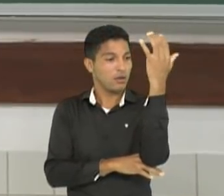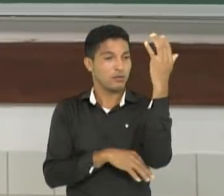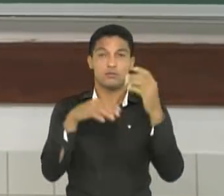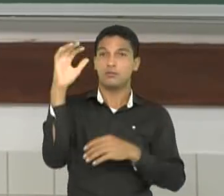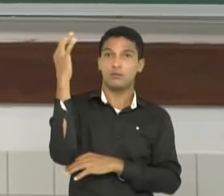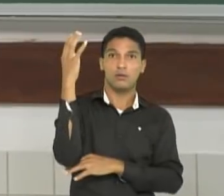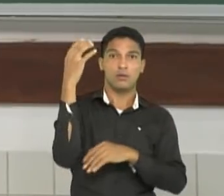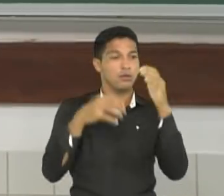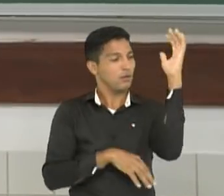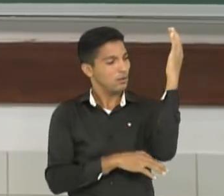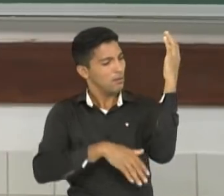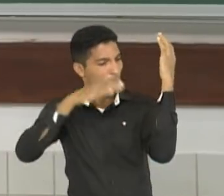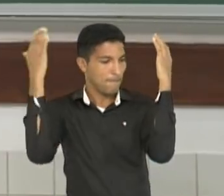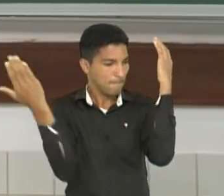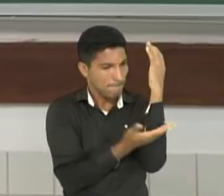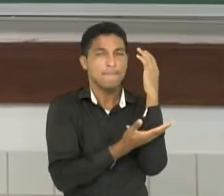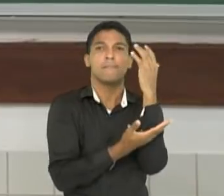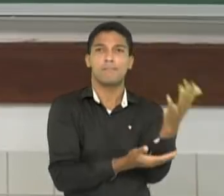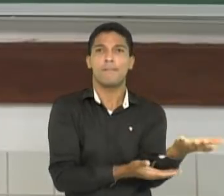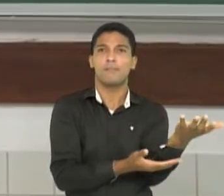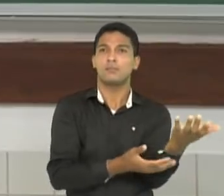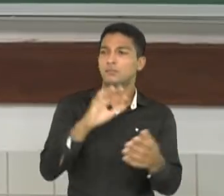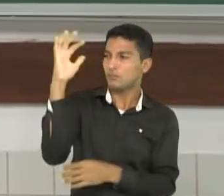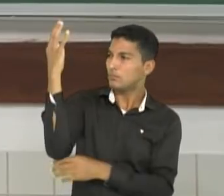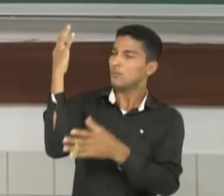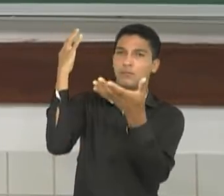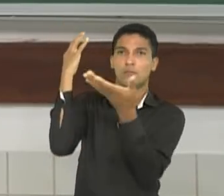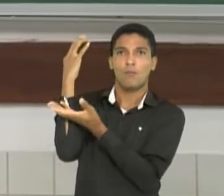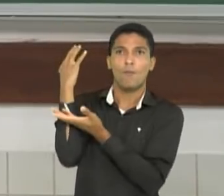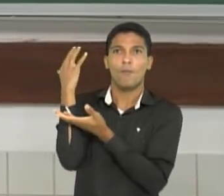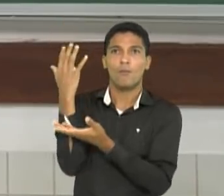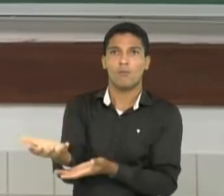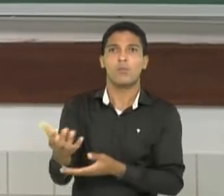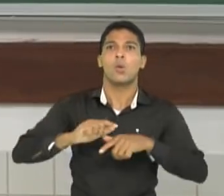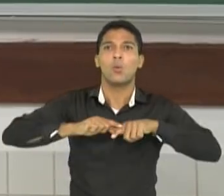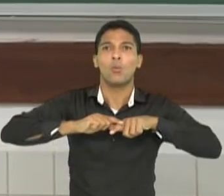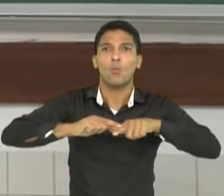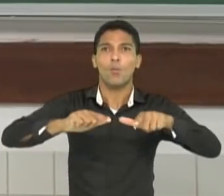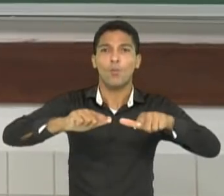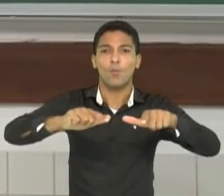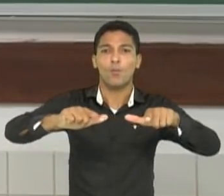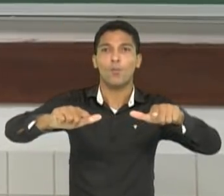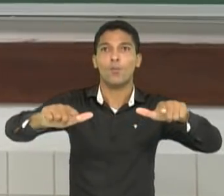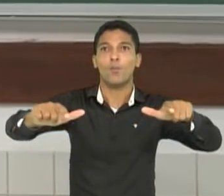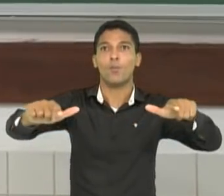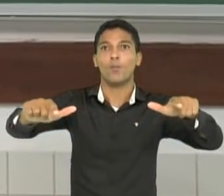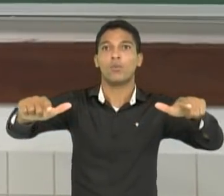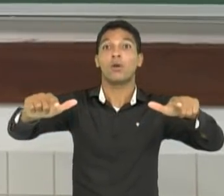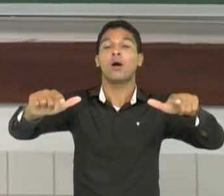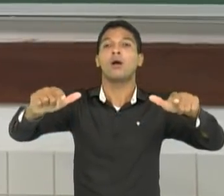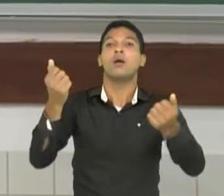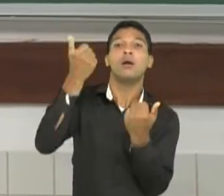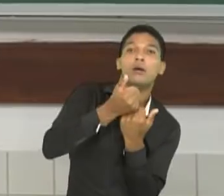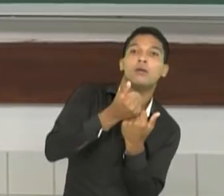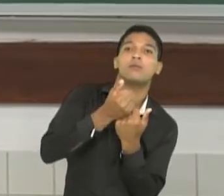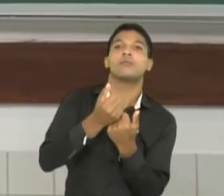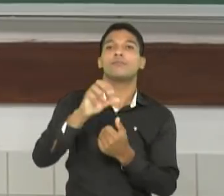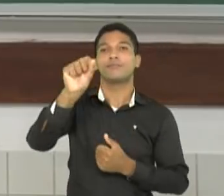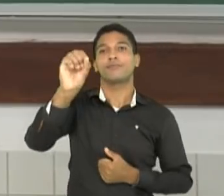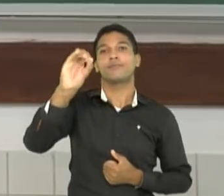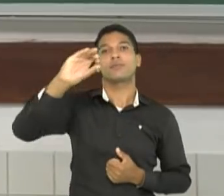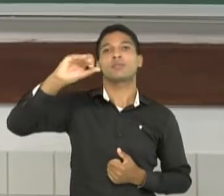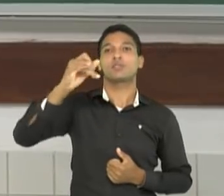vegetação que a gente chama de desmatamento, e isso vai modificando algumas características e a própria